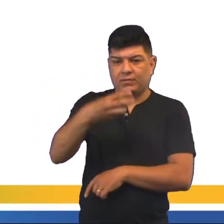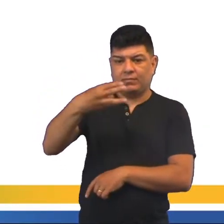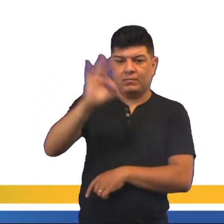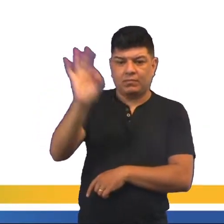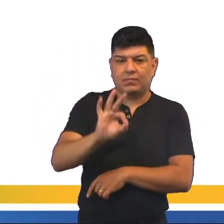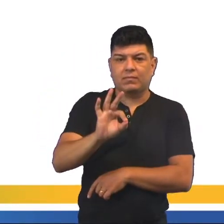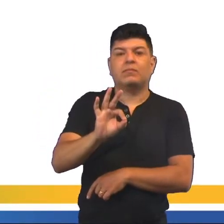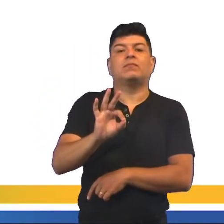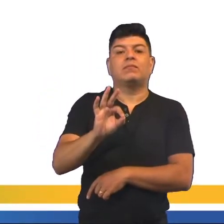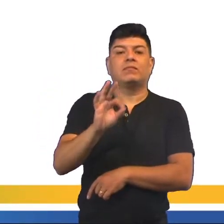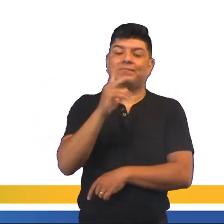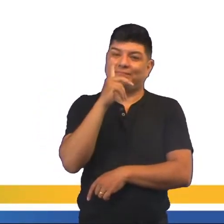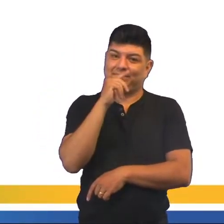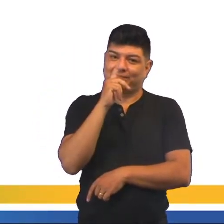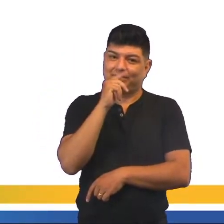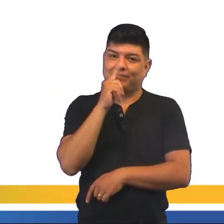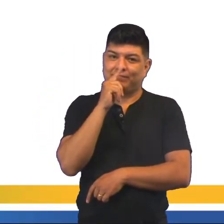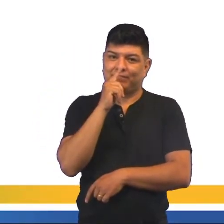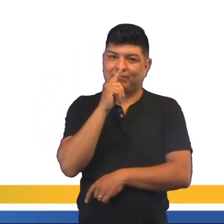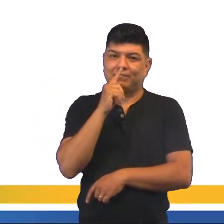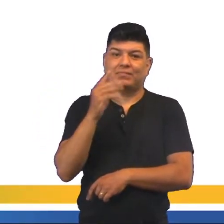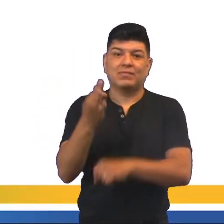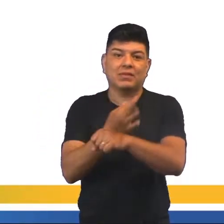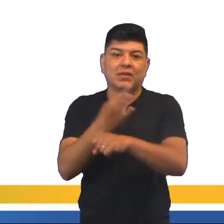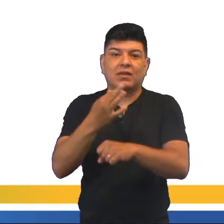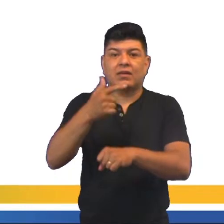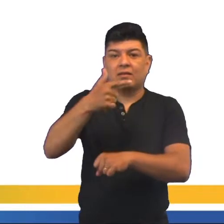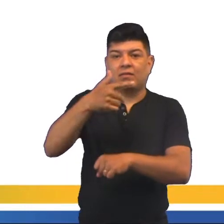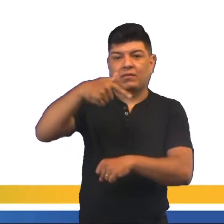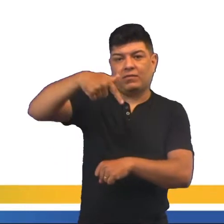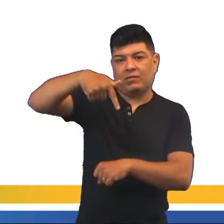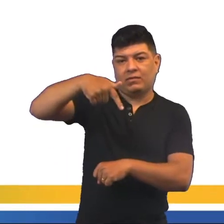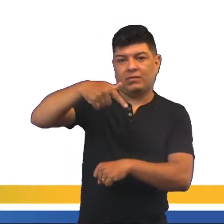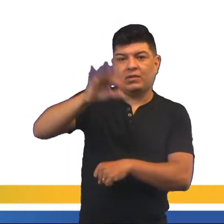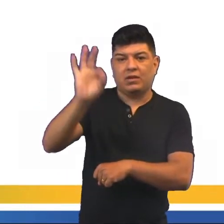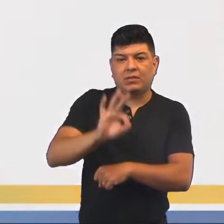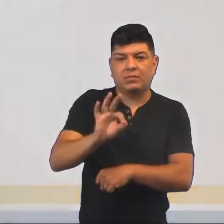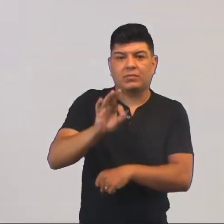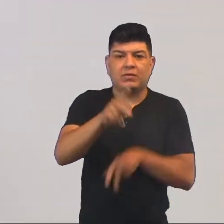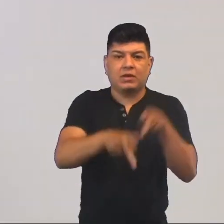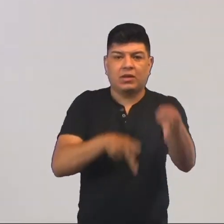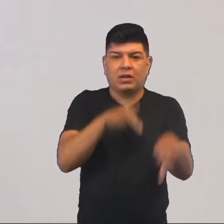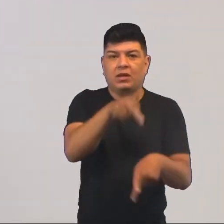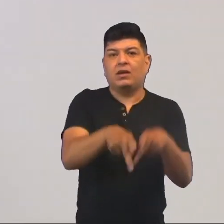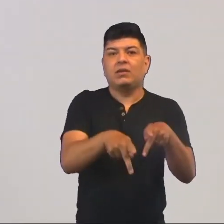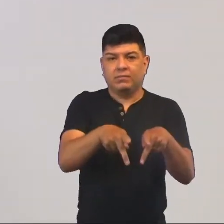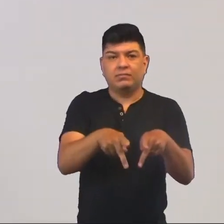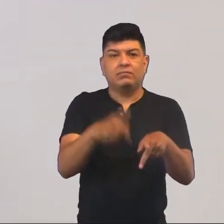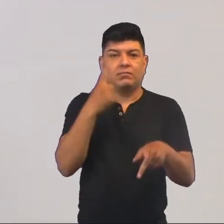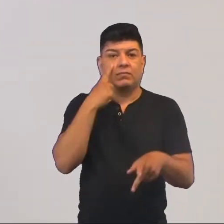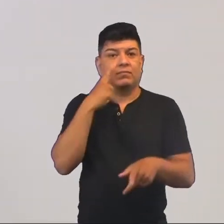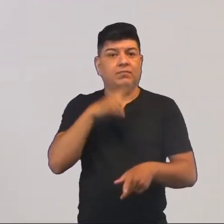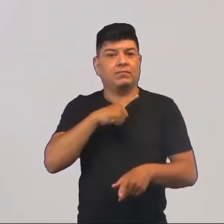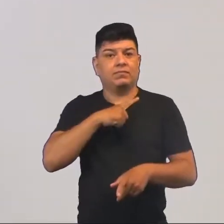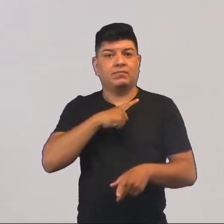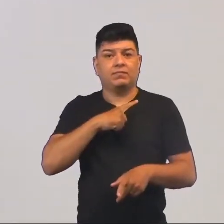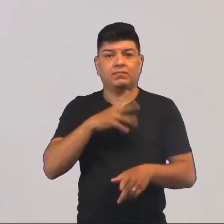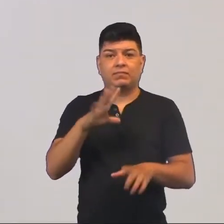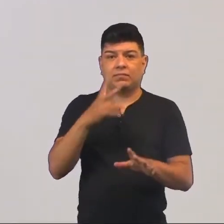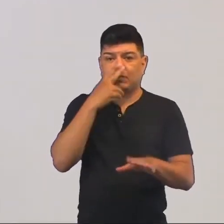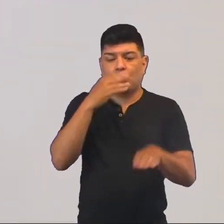3,3% de água para atender 27% da população. Então, quando ele diz que há